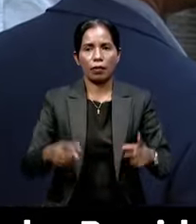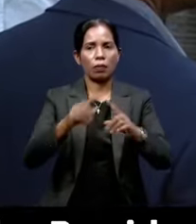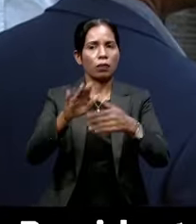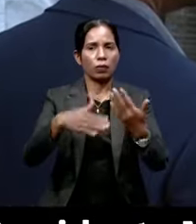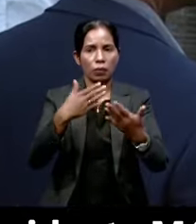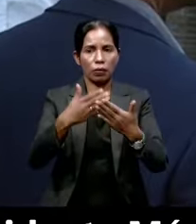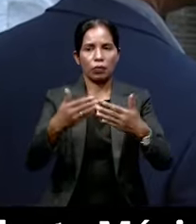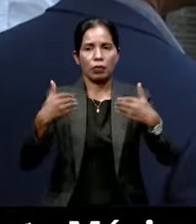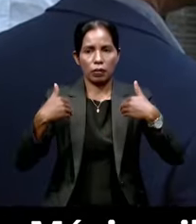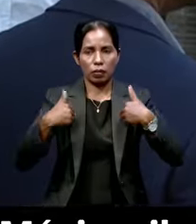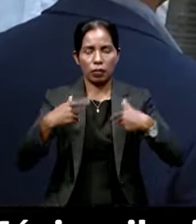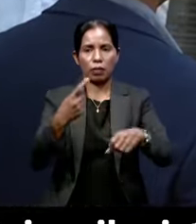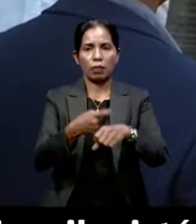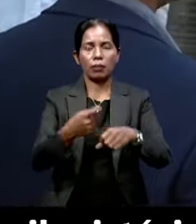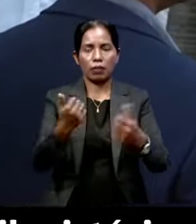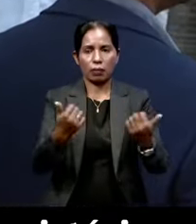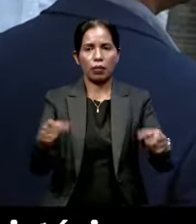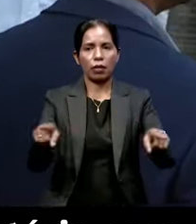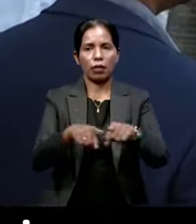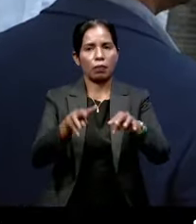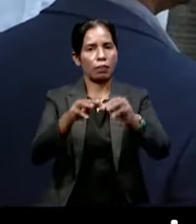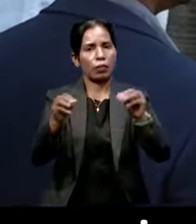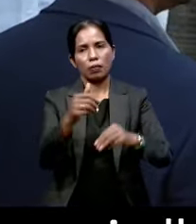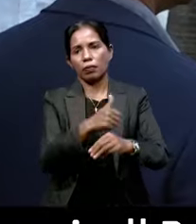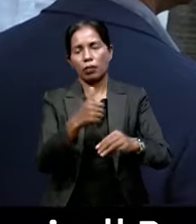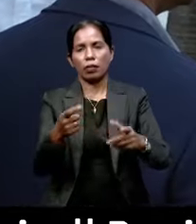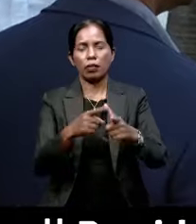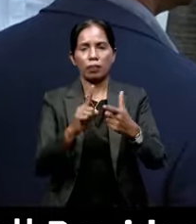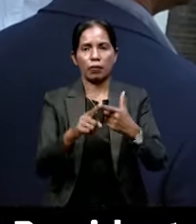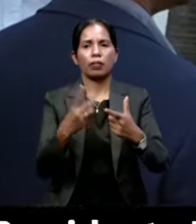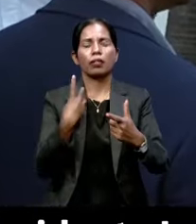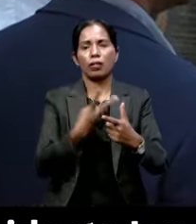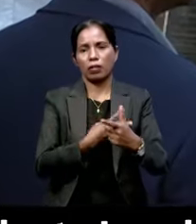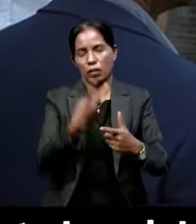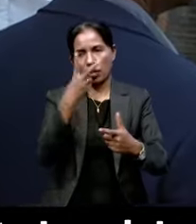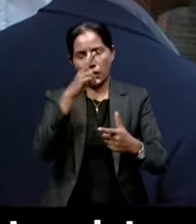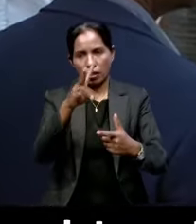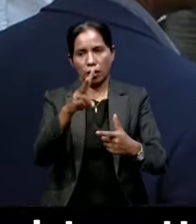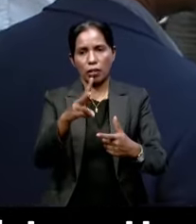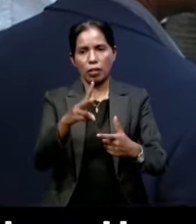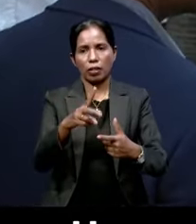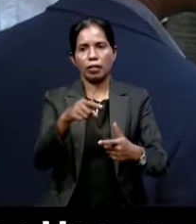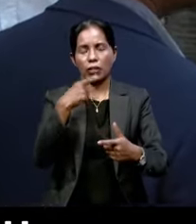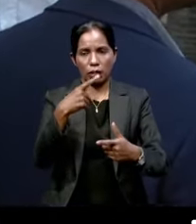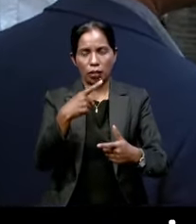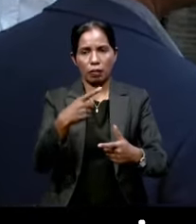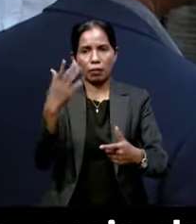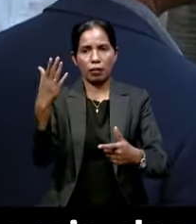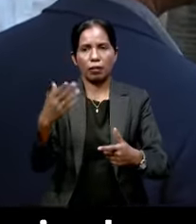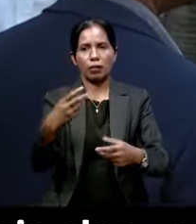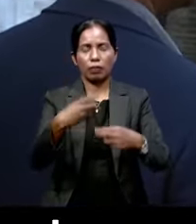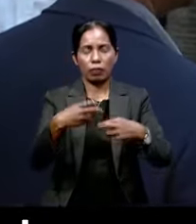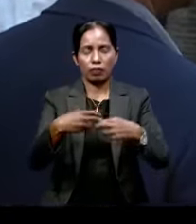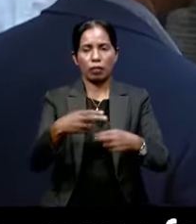ia tempo dan bem manisa município selo depois te se hare e dan bem que implica macas leu ia preço de